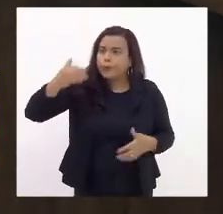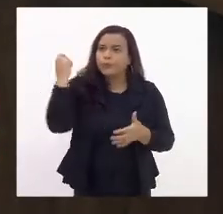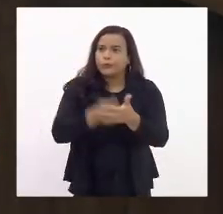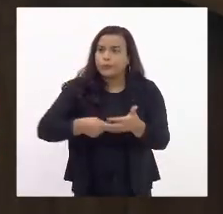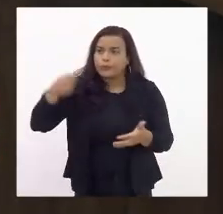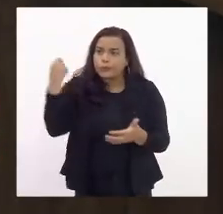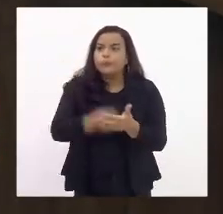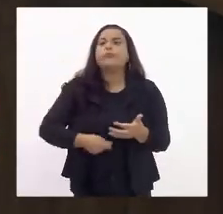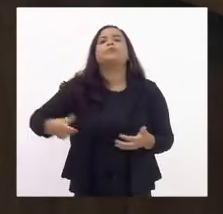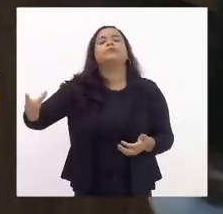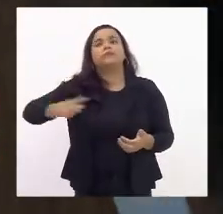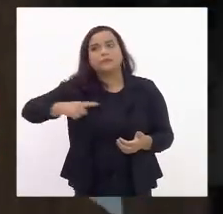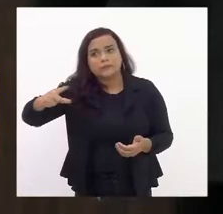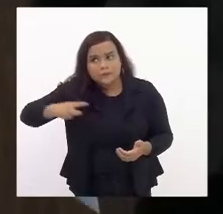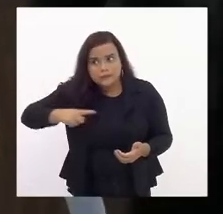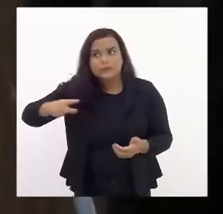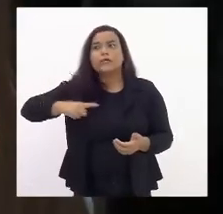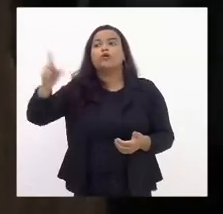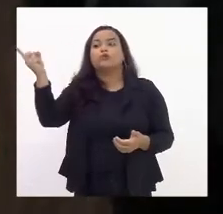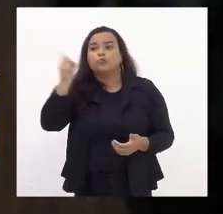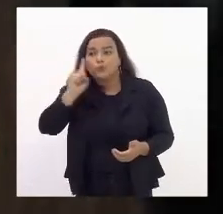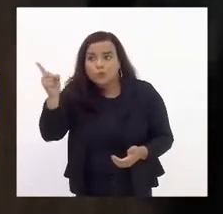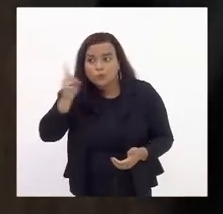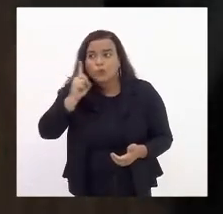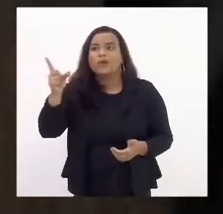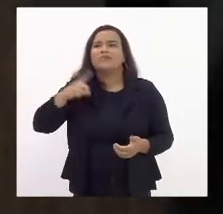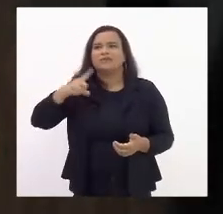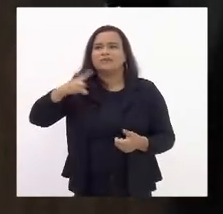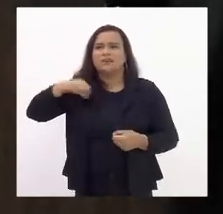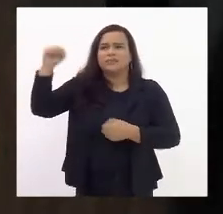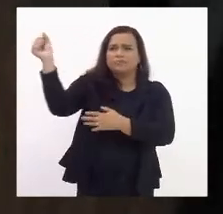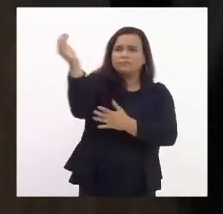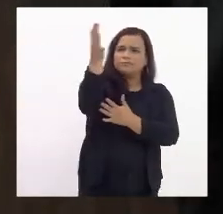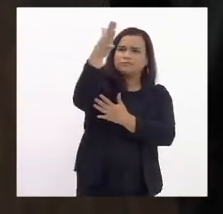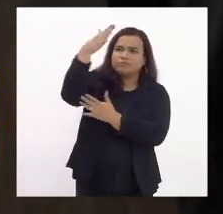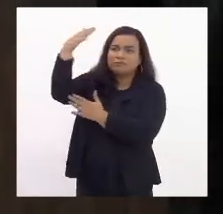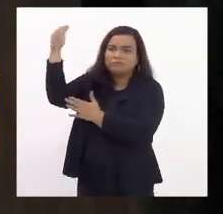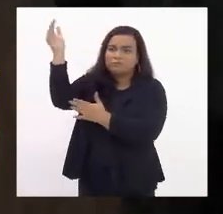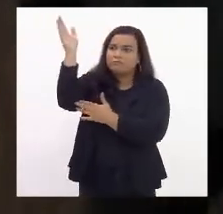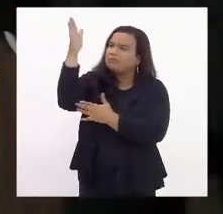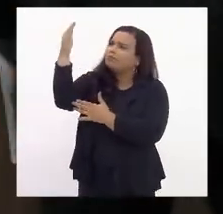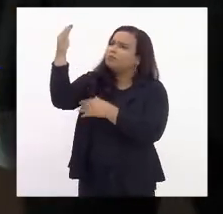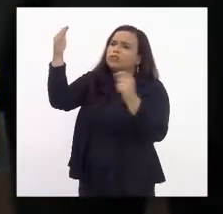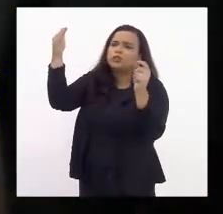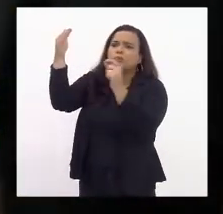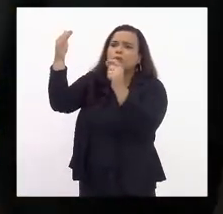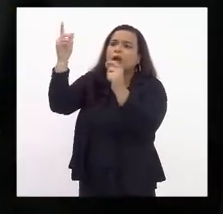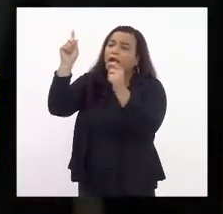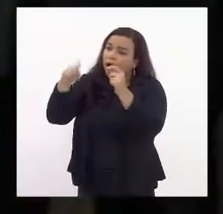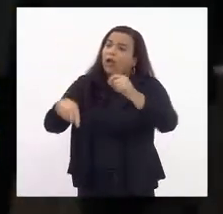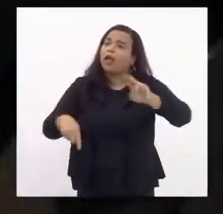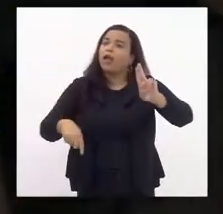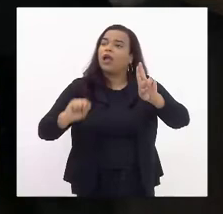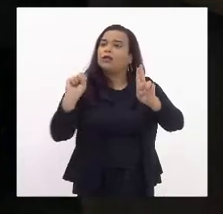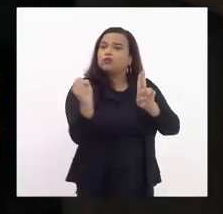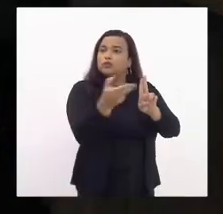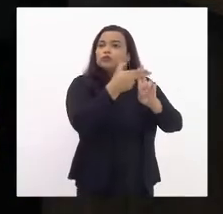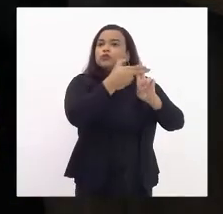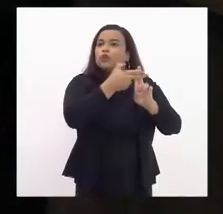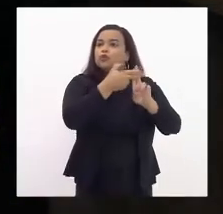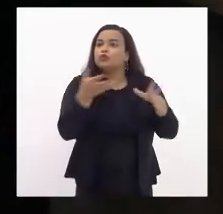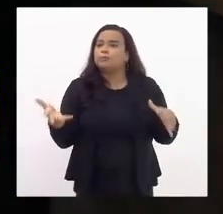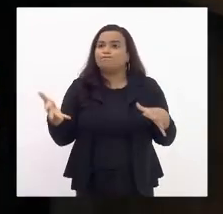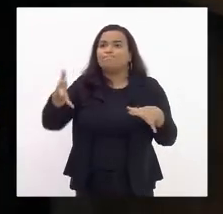Todos os dias a gente levanta a bandeira de um sistema único de saúde que é